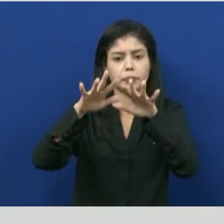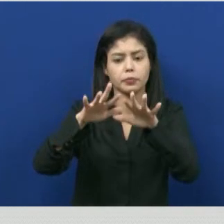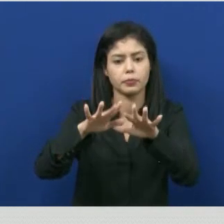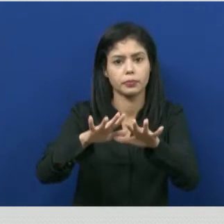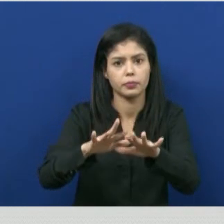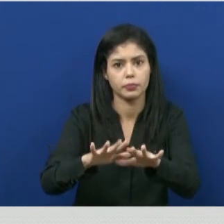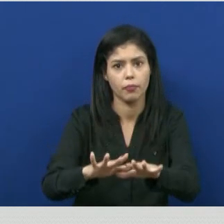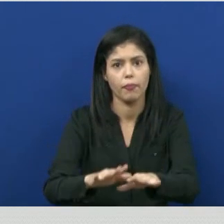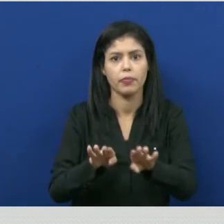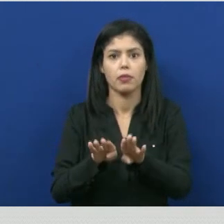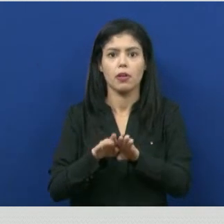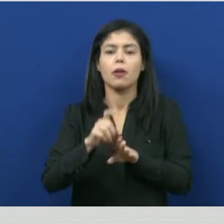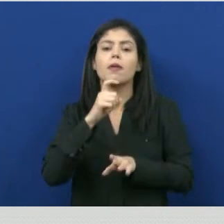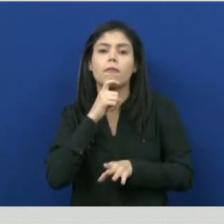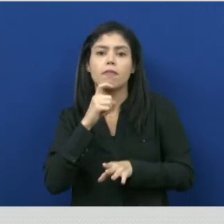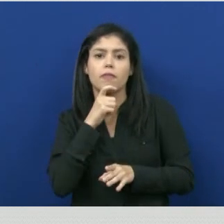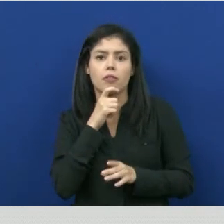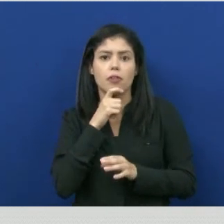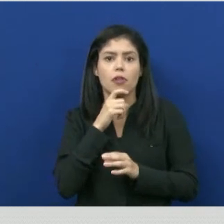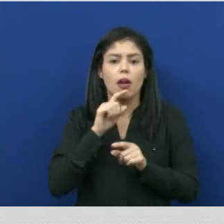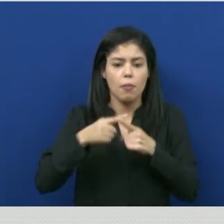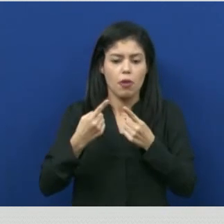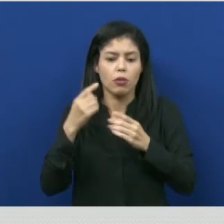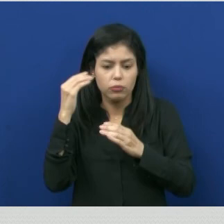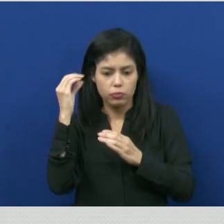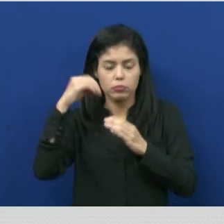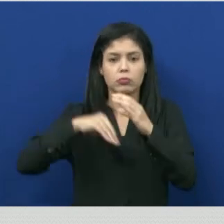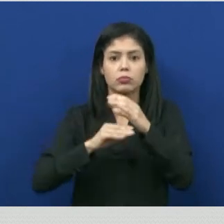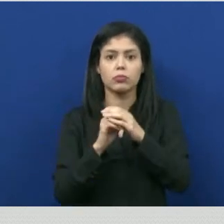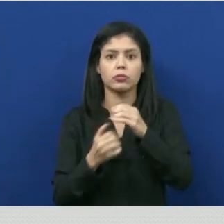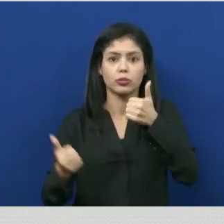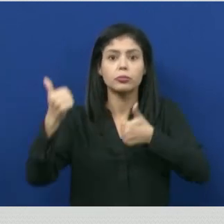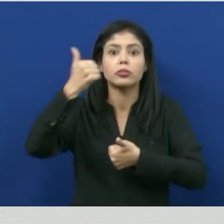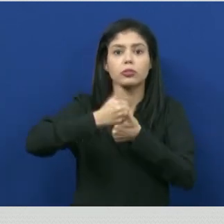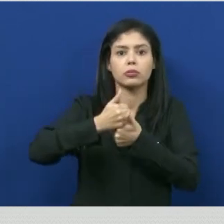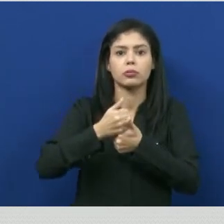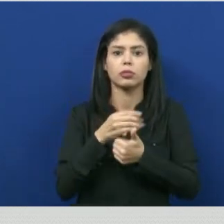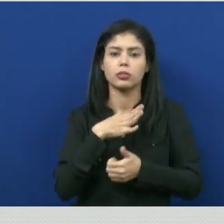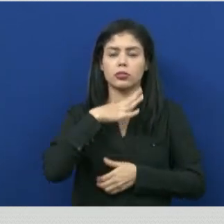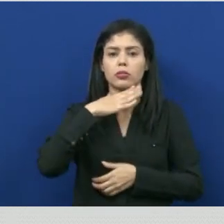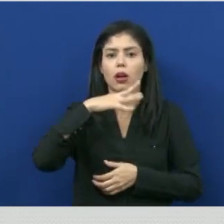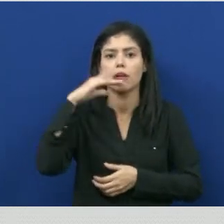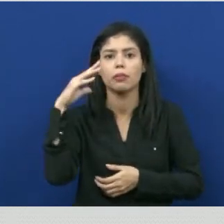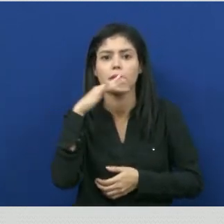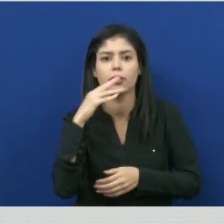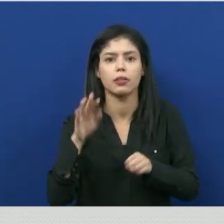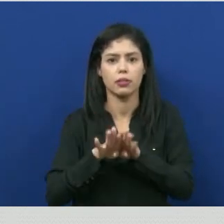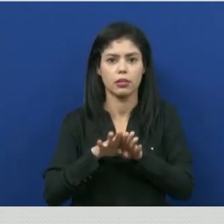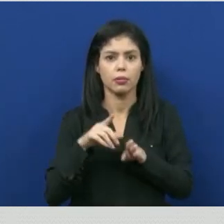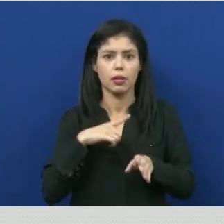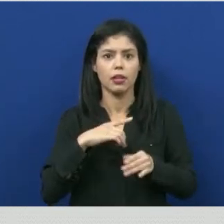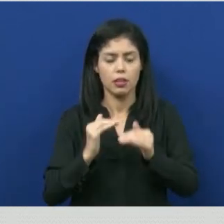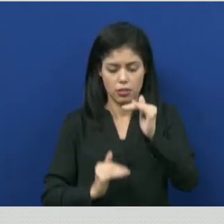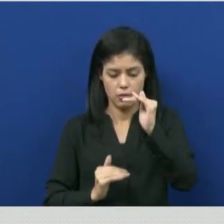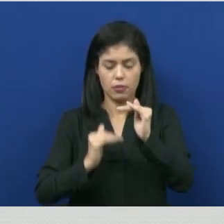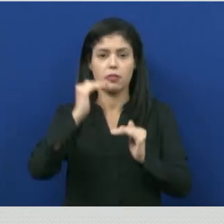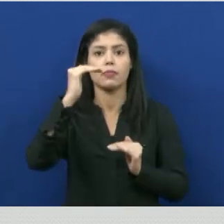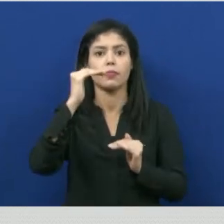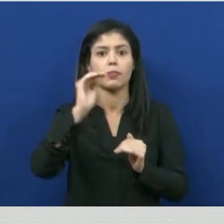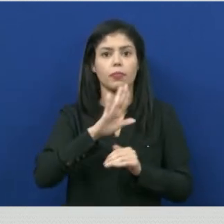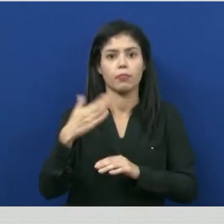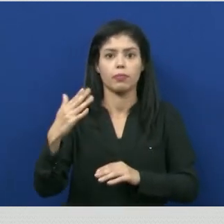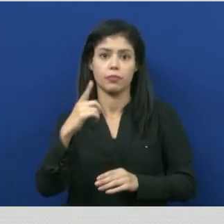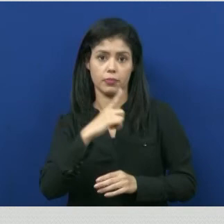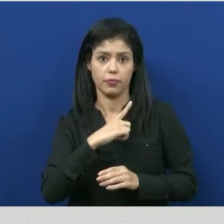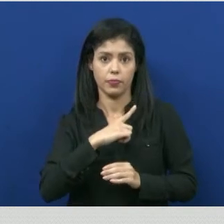lugar da massa de ar que está com uma temperatura maior. Essa massa de ar vai para cima também ser resfriada. E quando ela